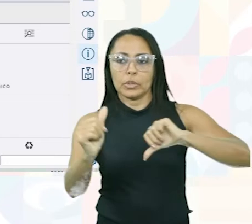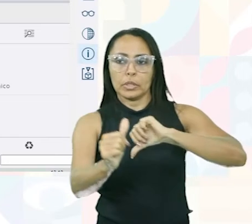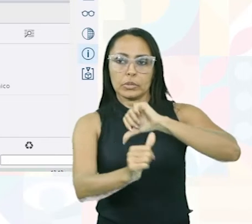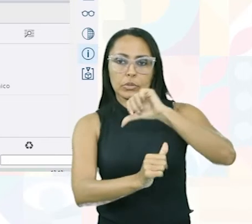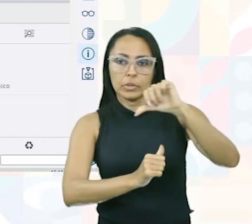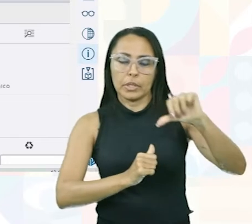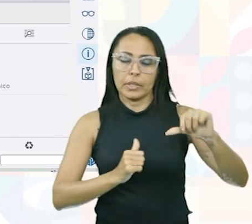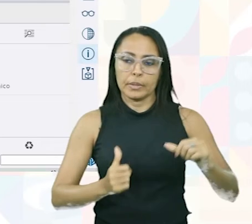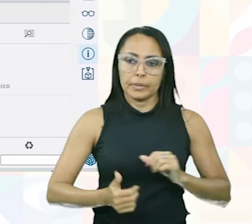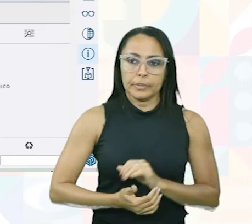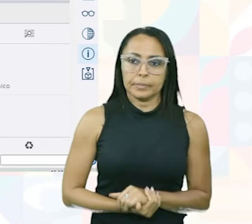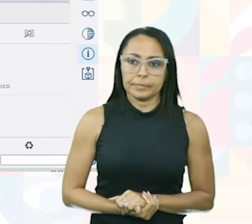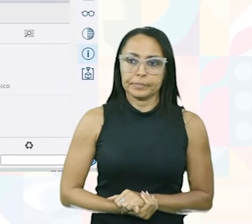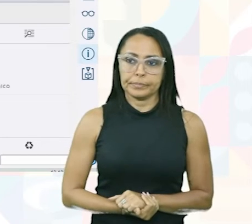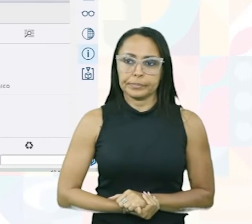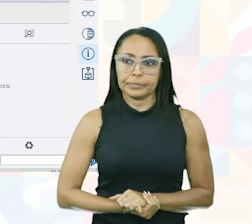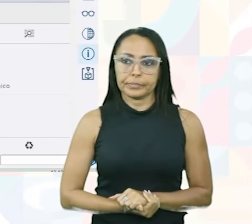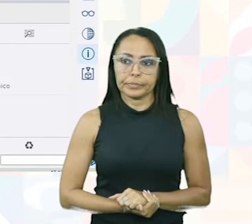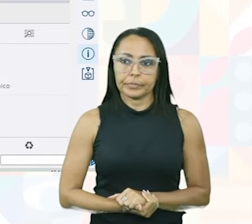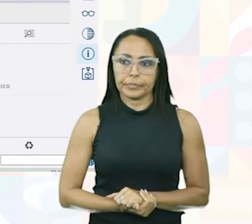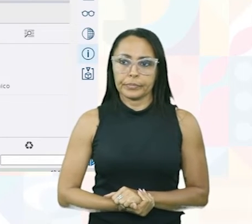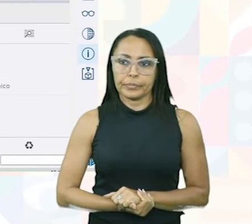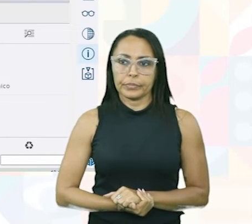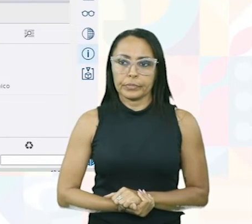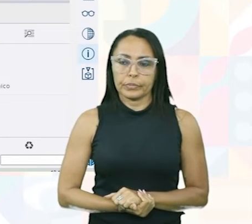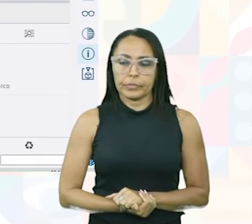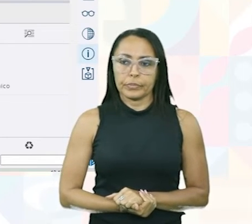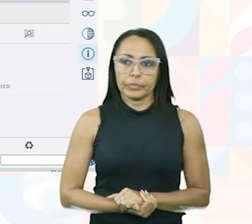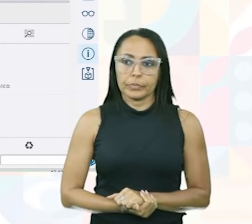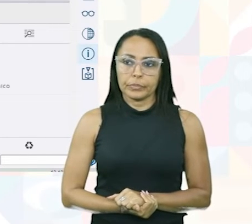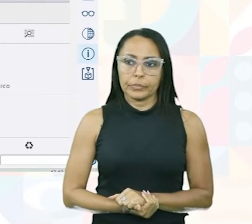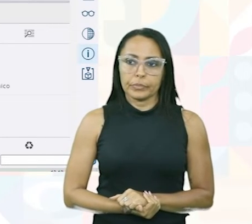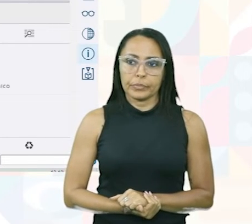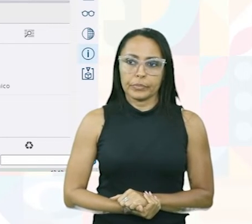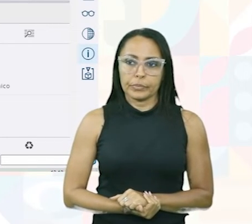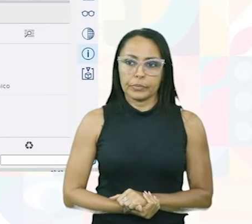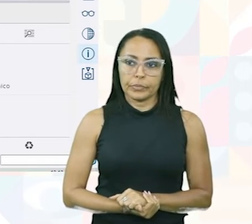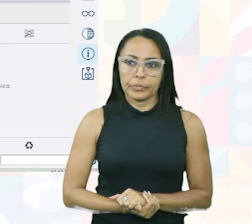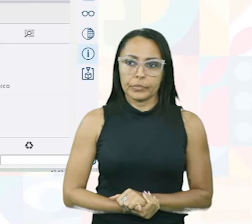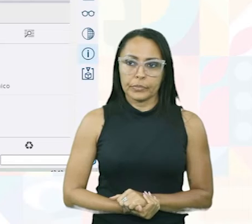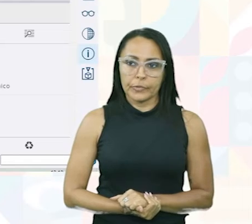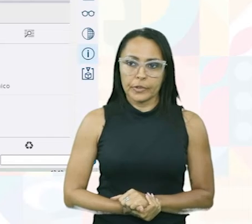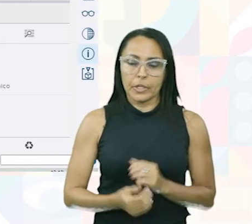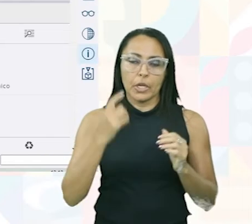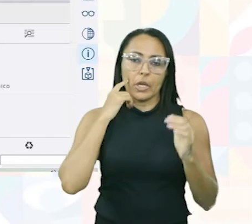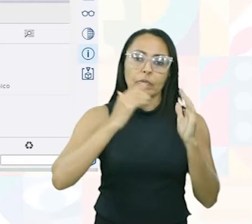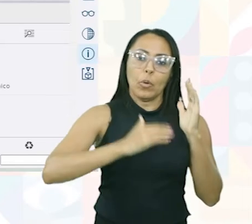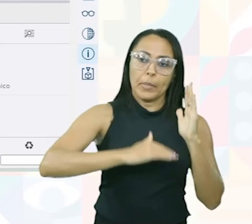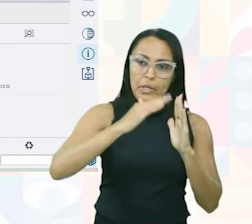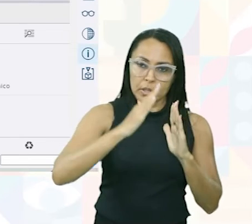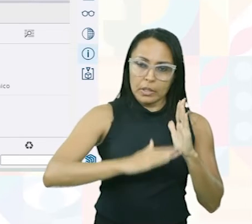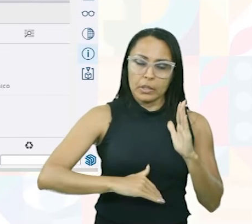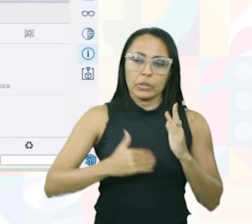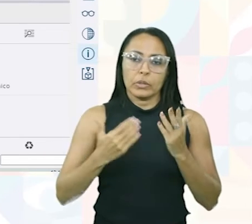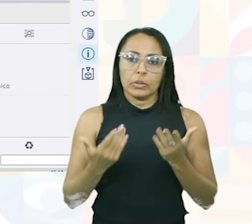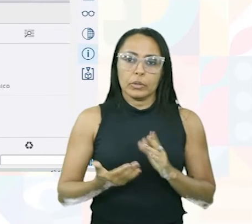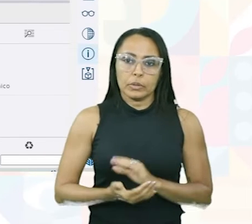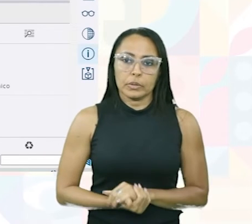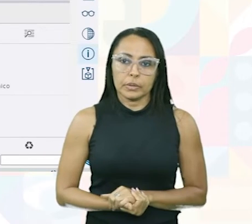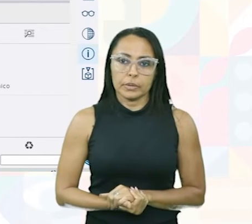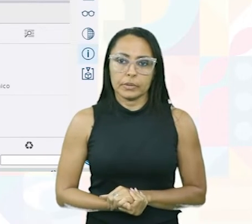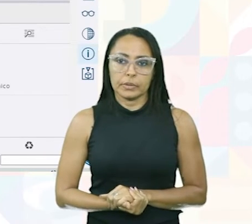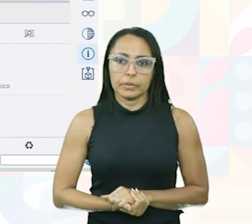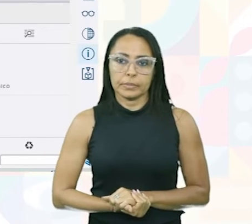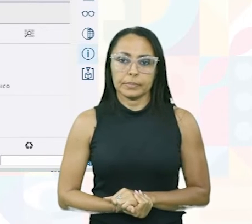faces que estão aqui ocultas, certo? E vou pintando o meu objeto. Aqui tem a parte de trás,